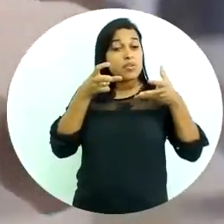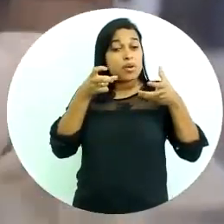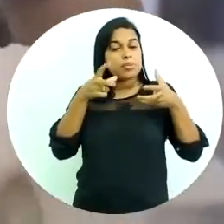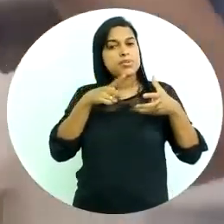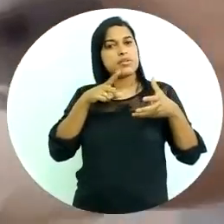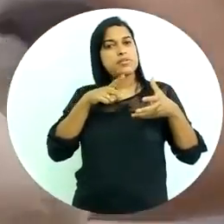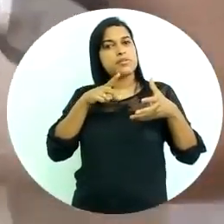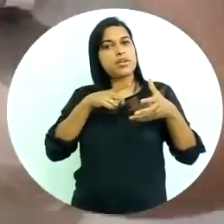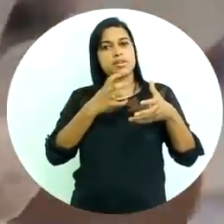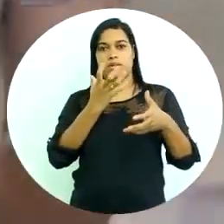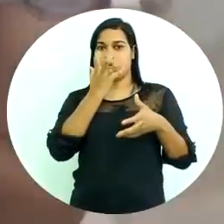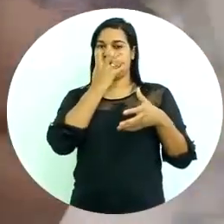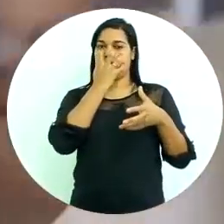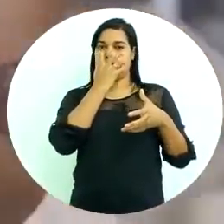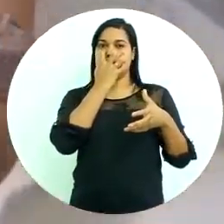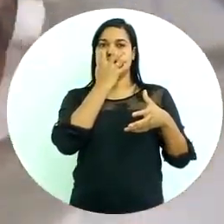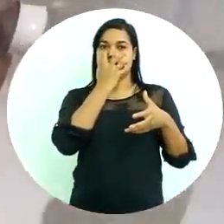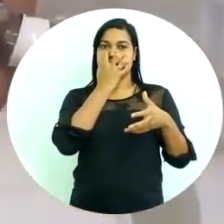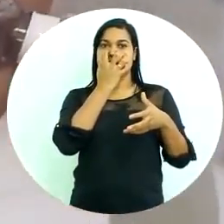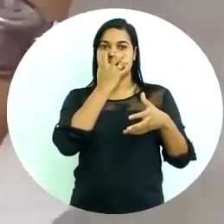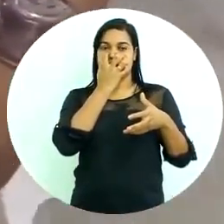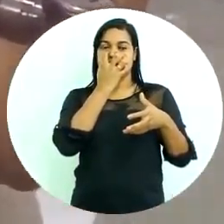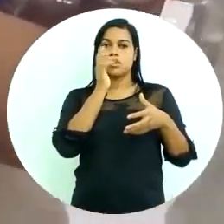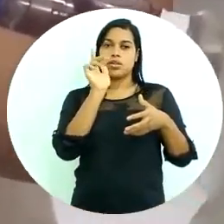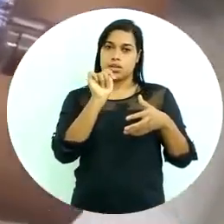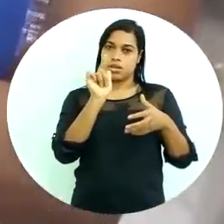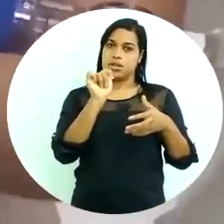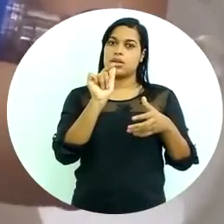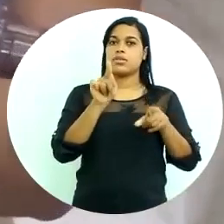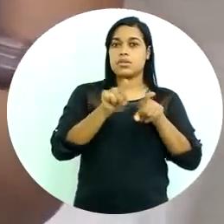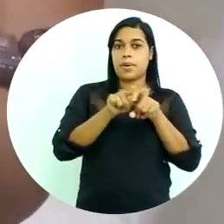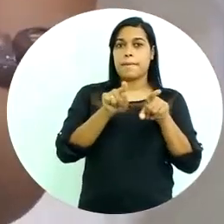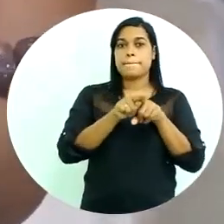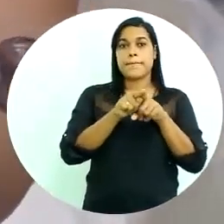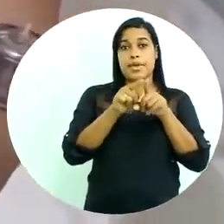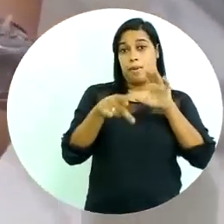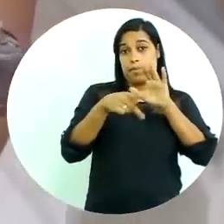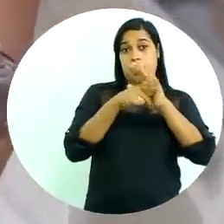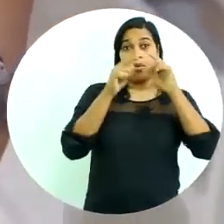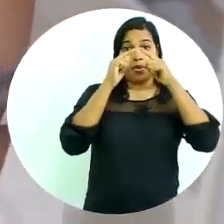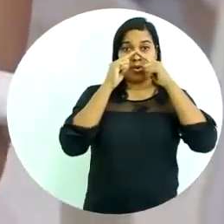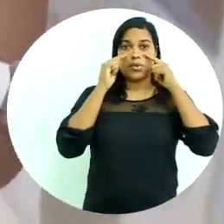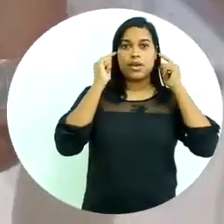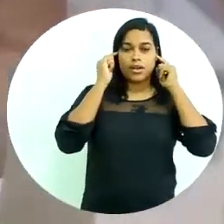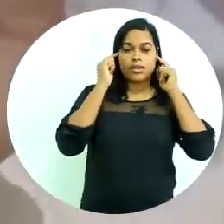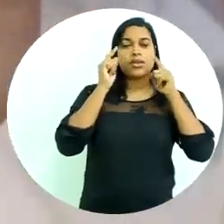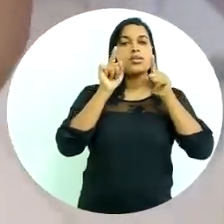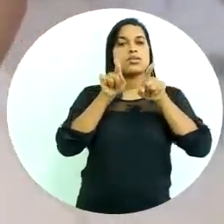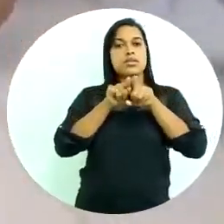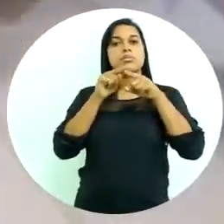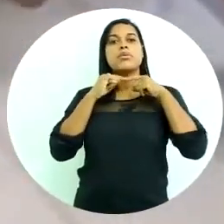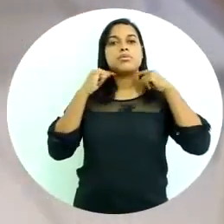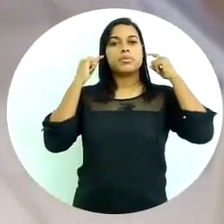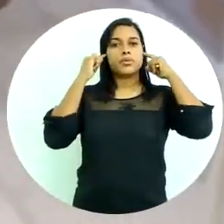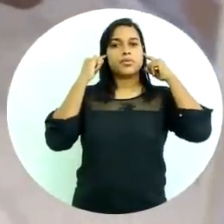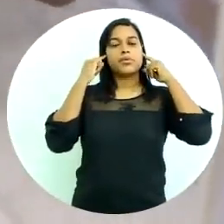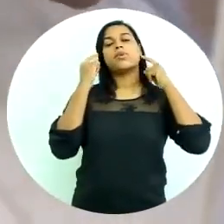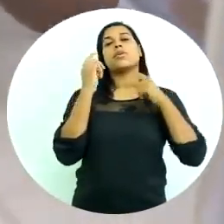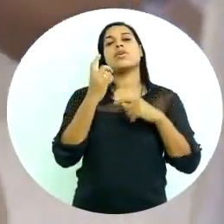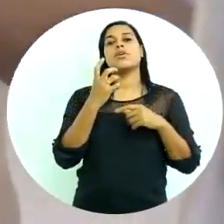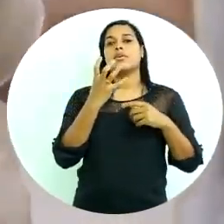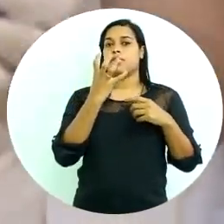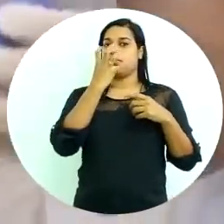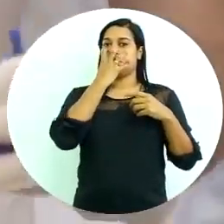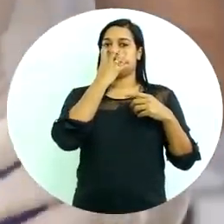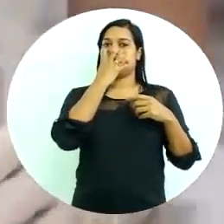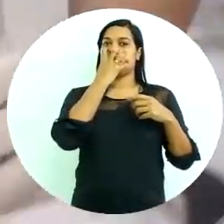tem uma máscara, onde é anatômico, tá? A parte menor para o nariz e a maior para a cavidade oral. Então, a gente vai